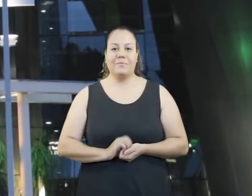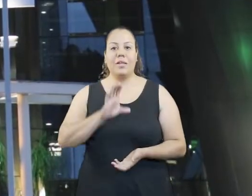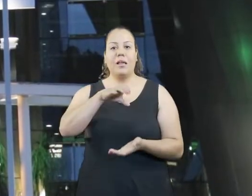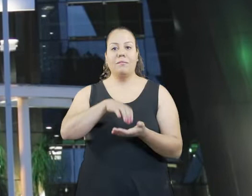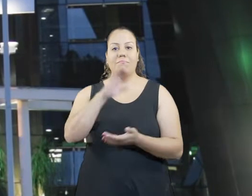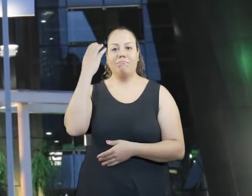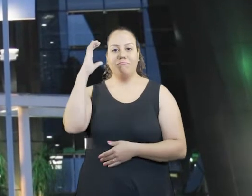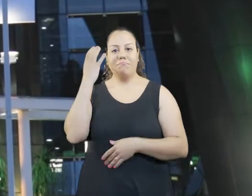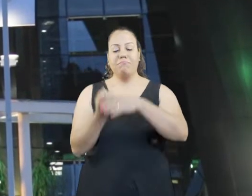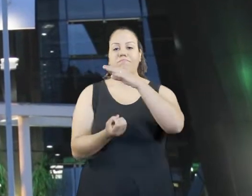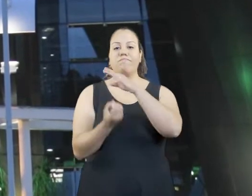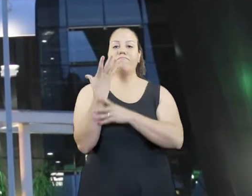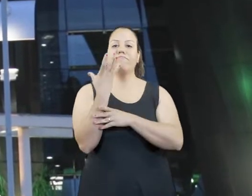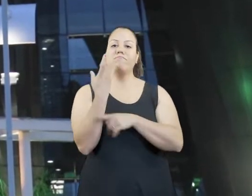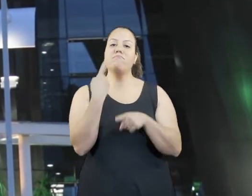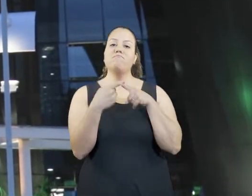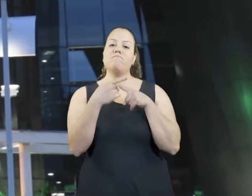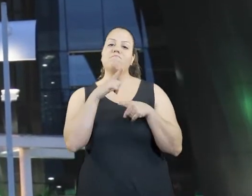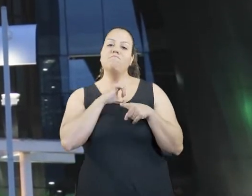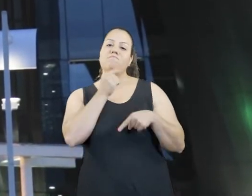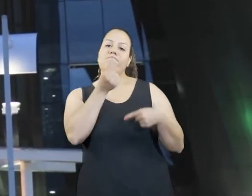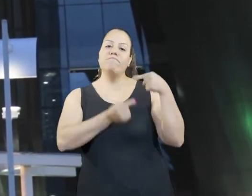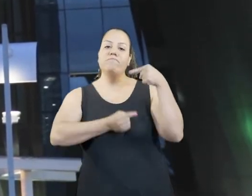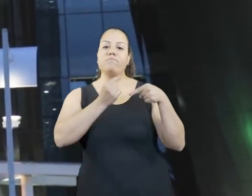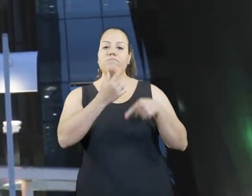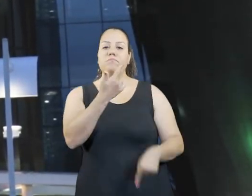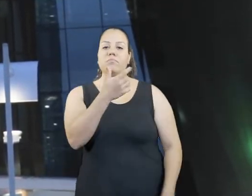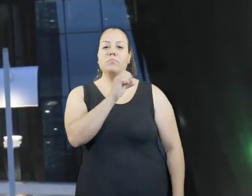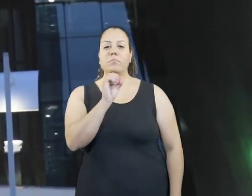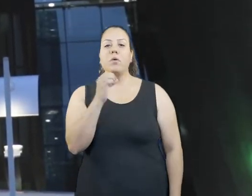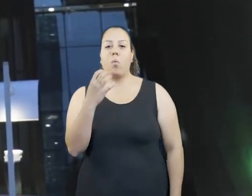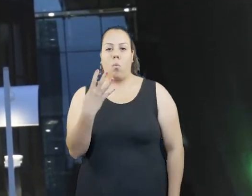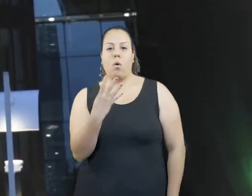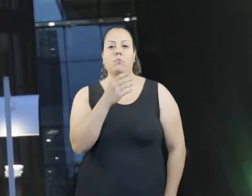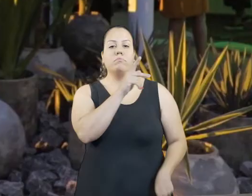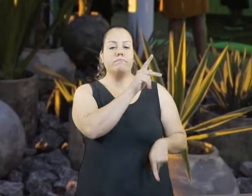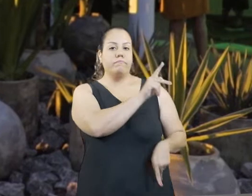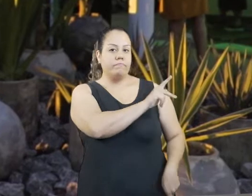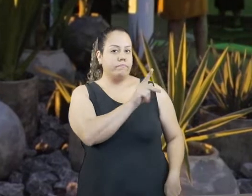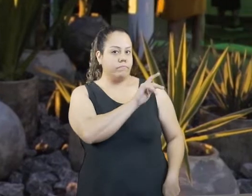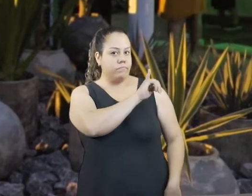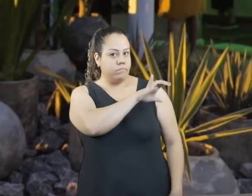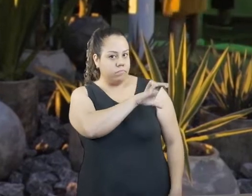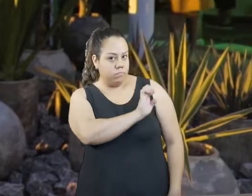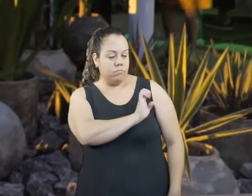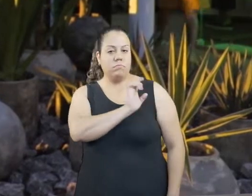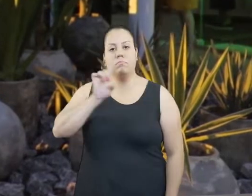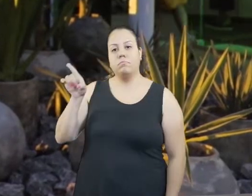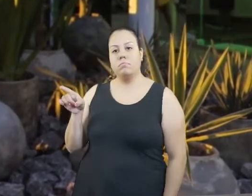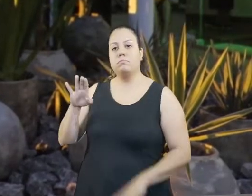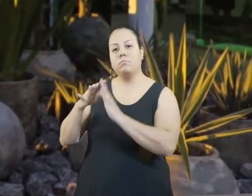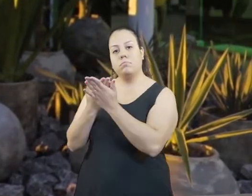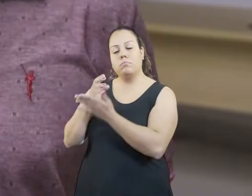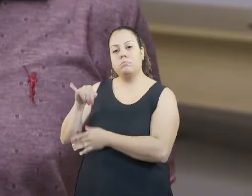O Centro de Ciências, ele surgiu de uma discussão em 2004 entre professores do Instituto de Ciências Exatas e do